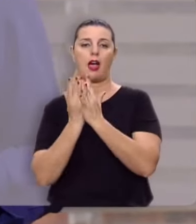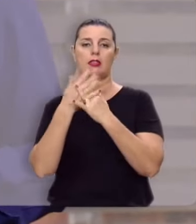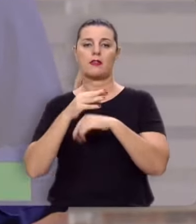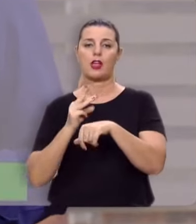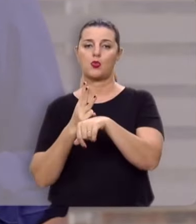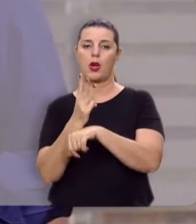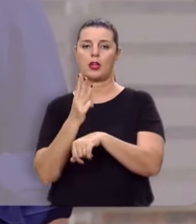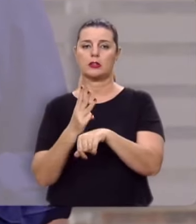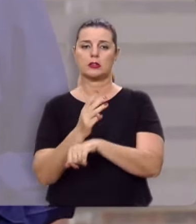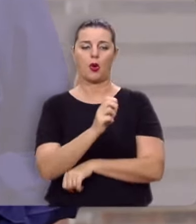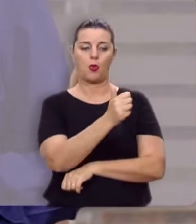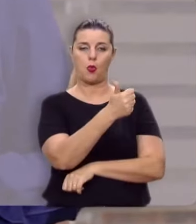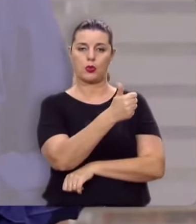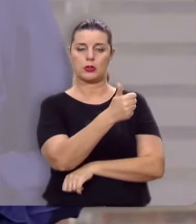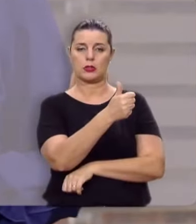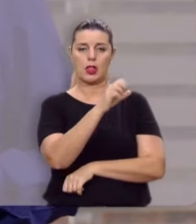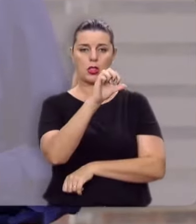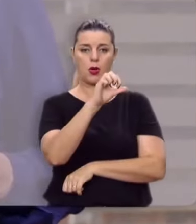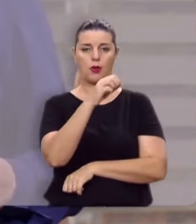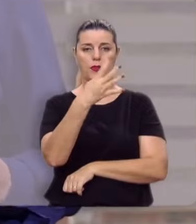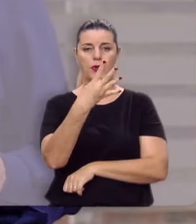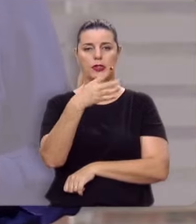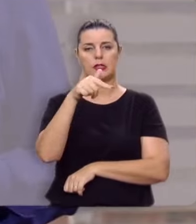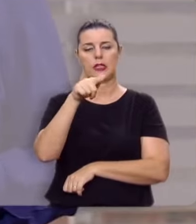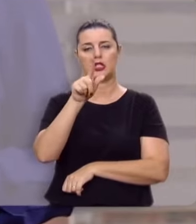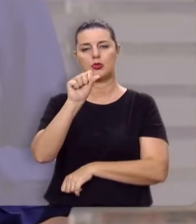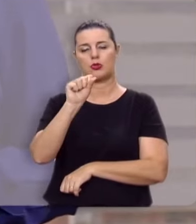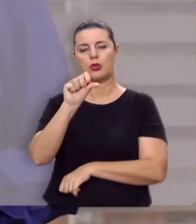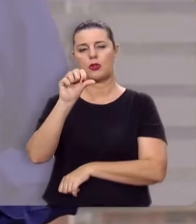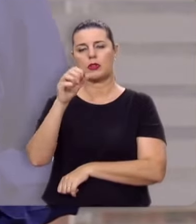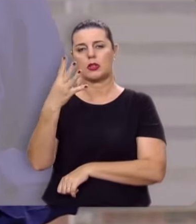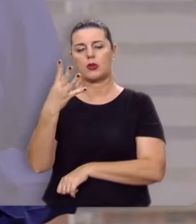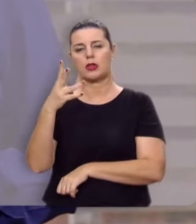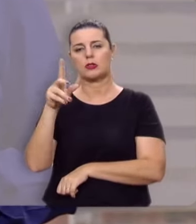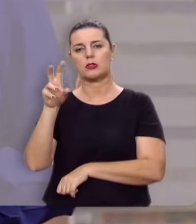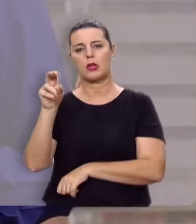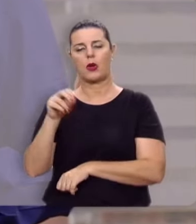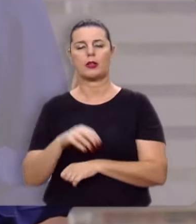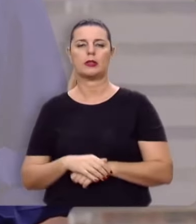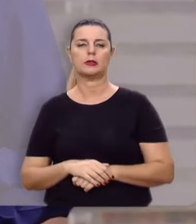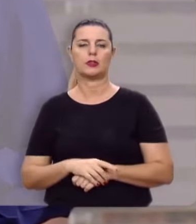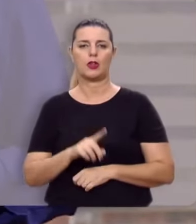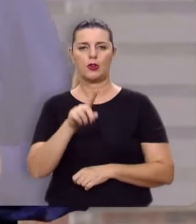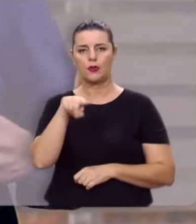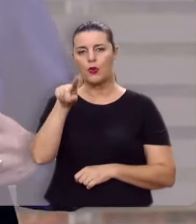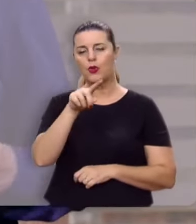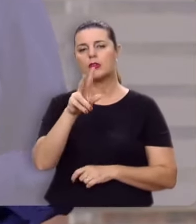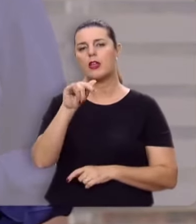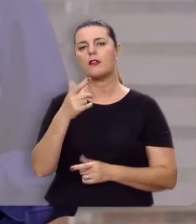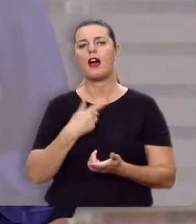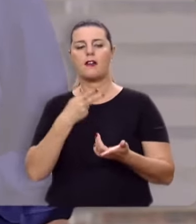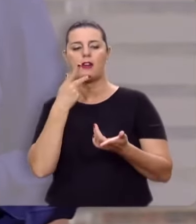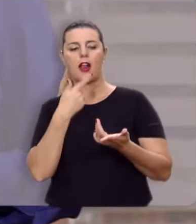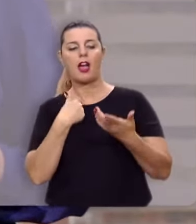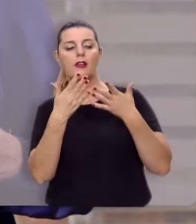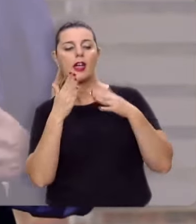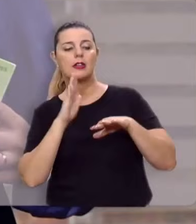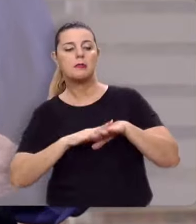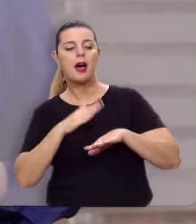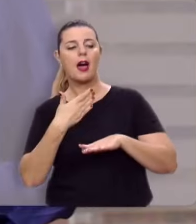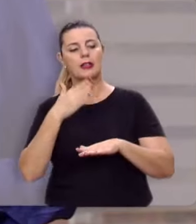nosso WhatsApp. O código de área é o 11 947 18 94 50 e você vai dizer lá que você